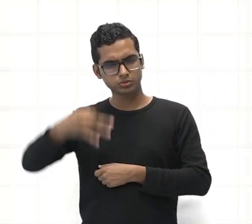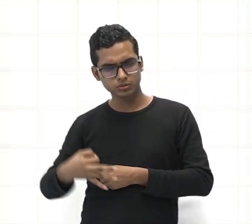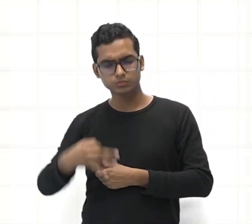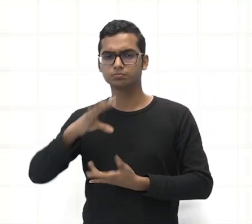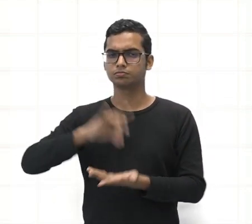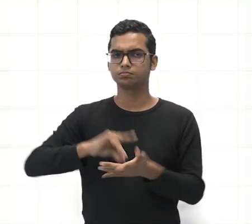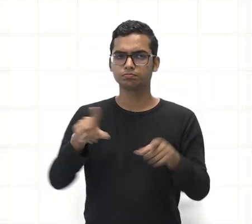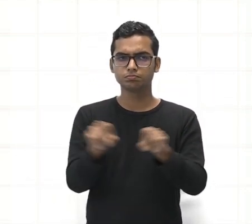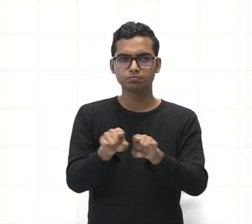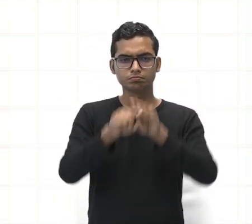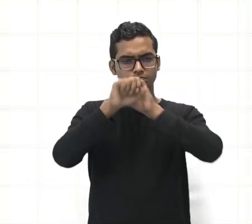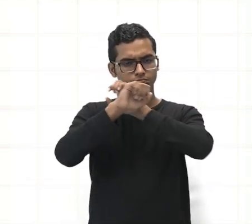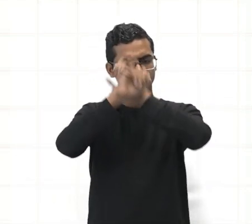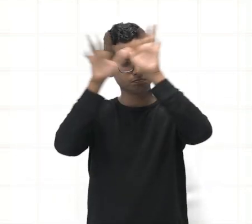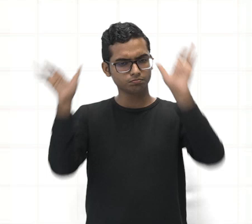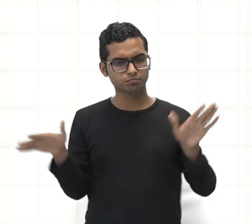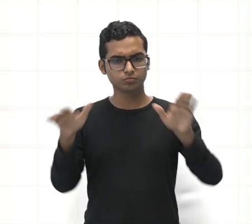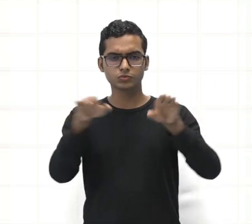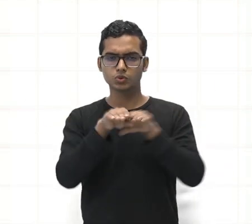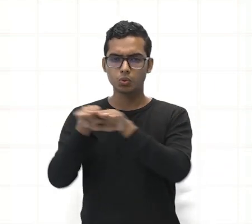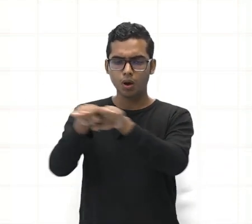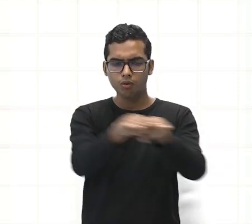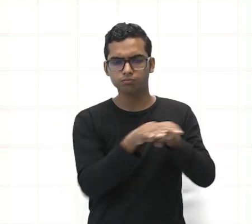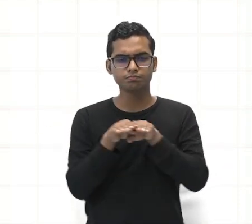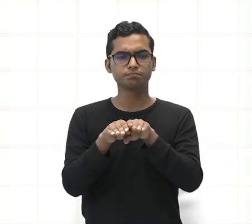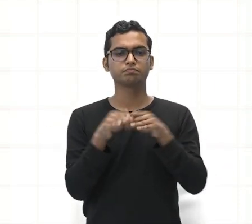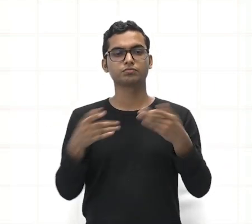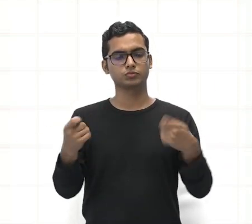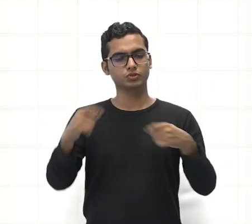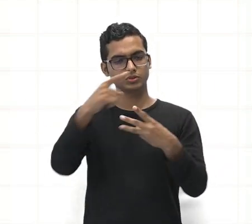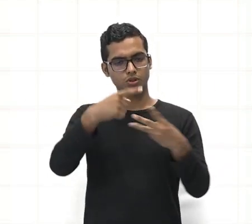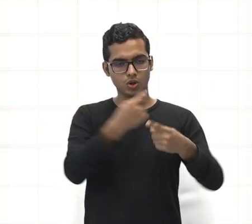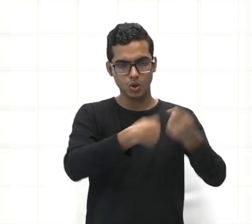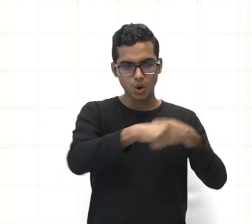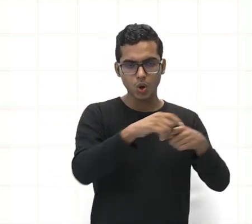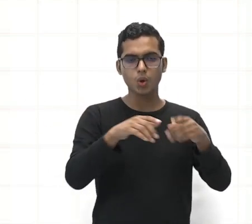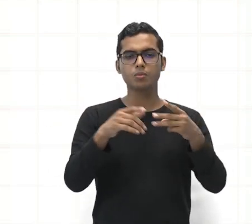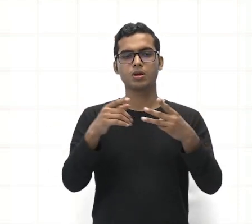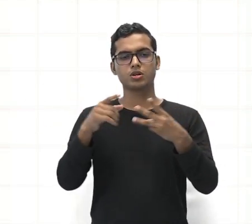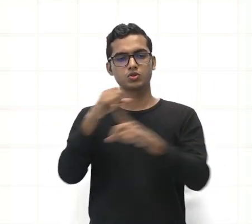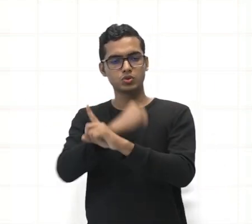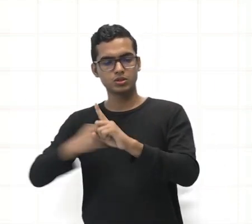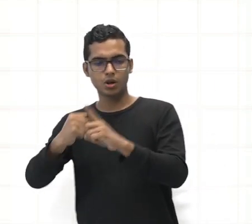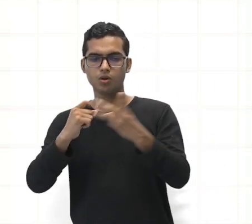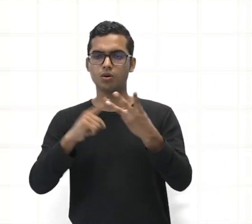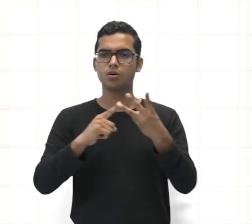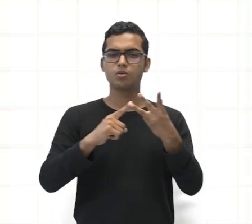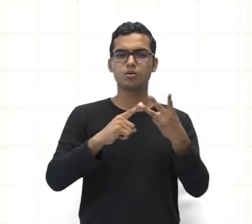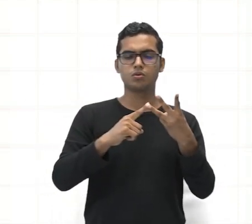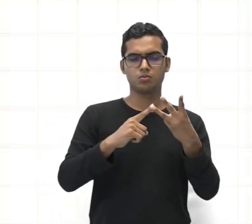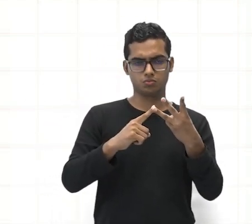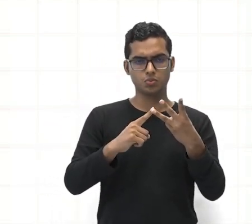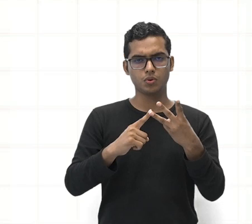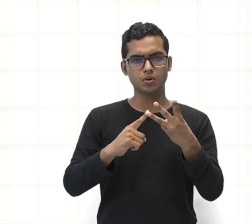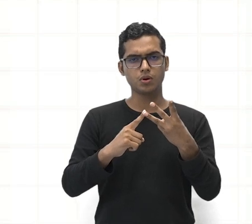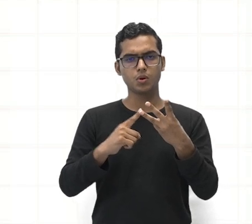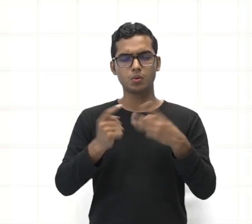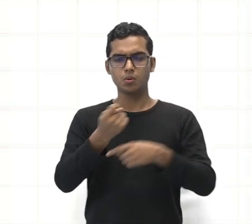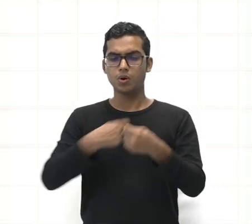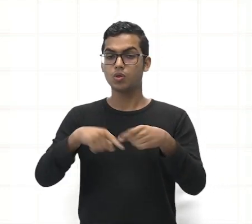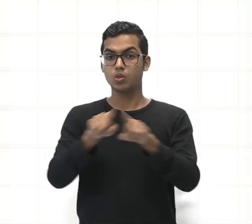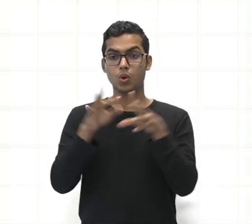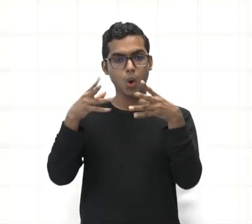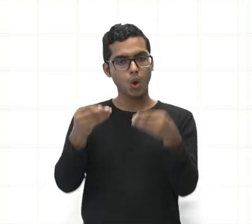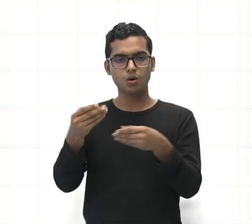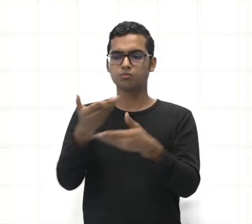eu preciso que esses 3 estejam caminhando juntos. Se eu não estou cuidando da natureza apenas ganhando dinheiro,